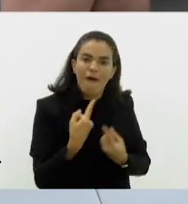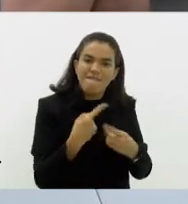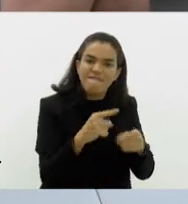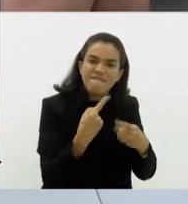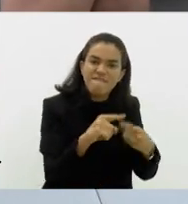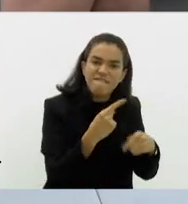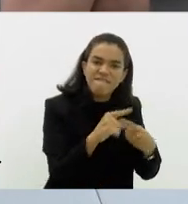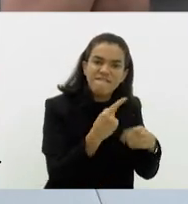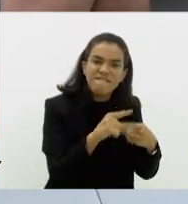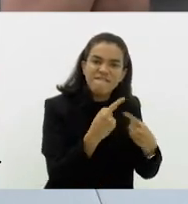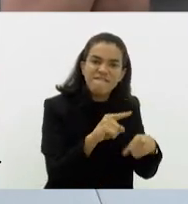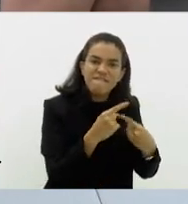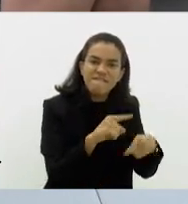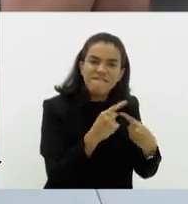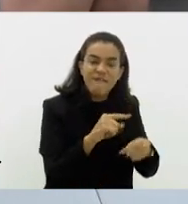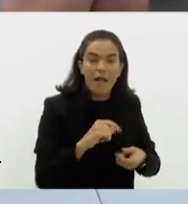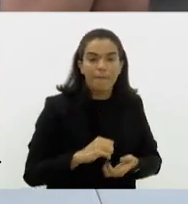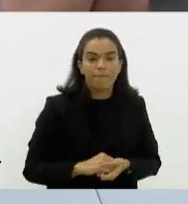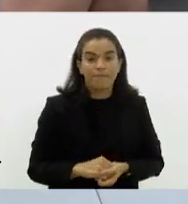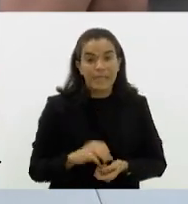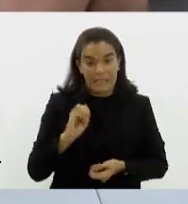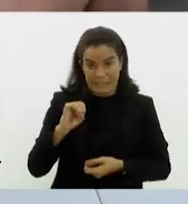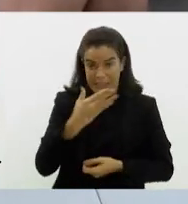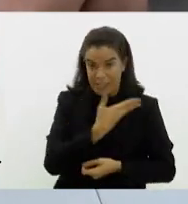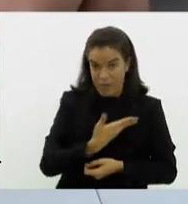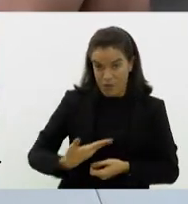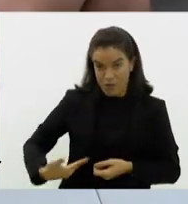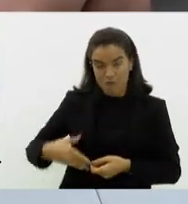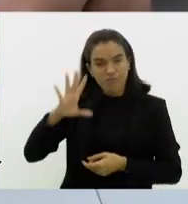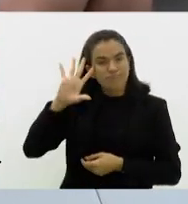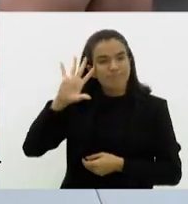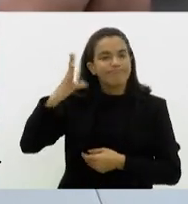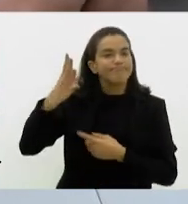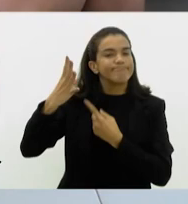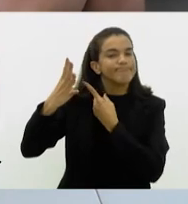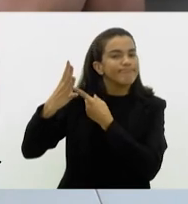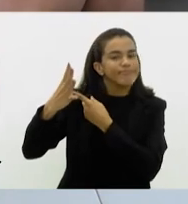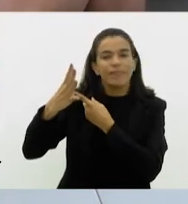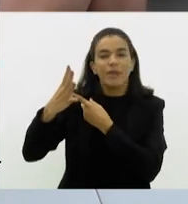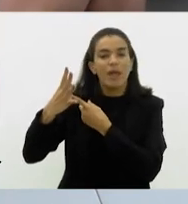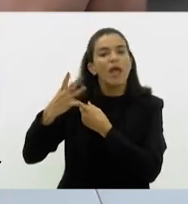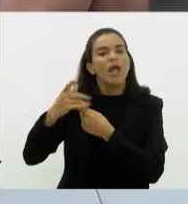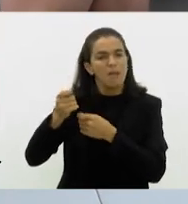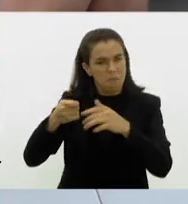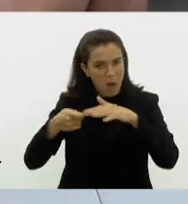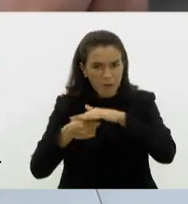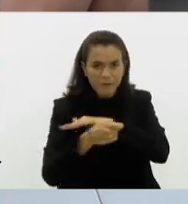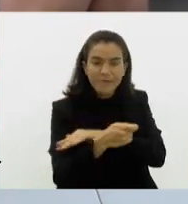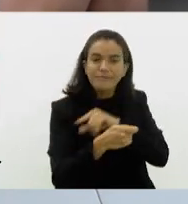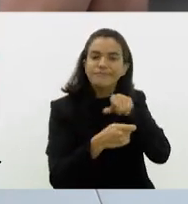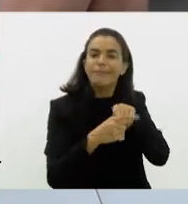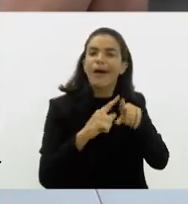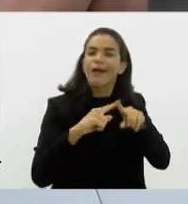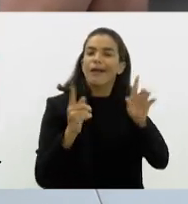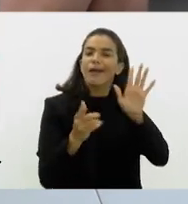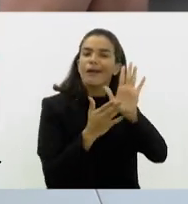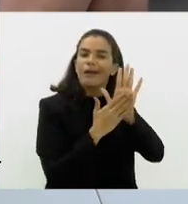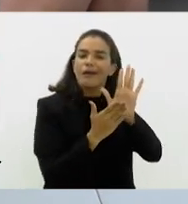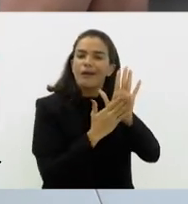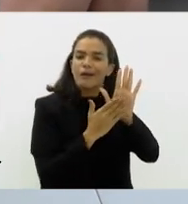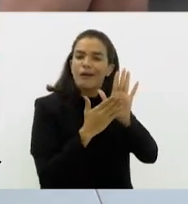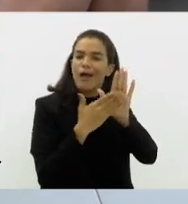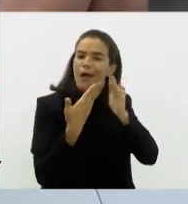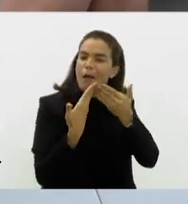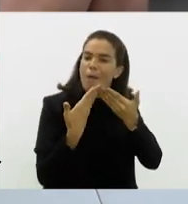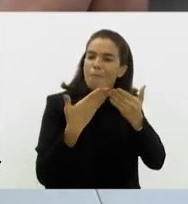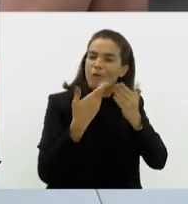Então, nesse sentido, se o governador resolver, ele vete, mas mande uma proposta mais ampla,